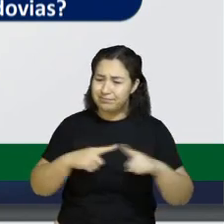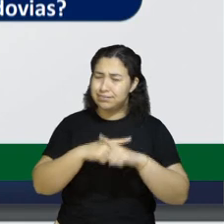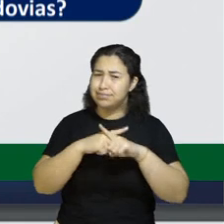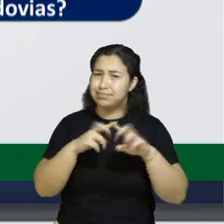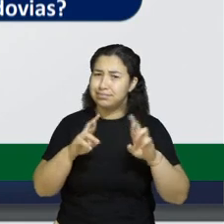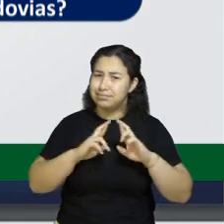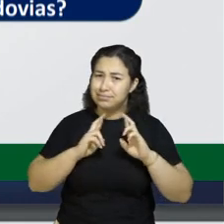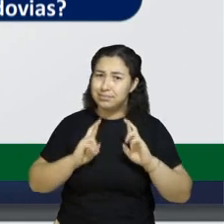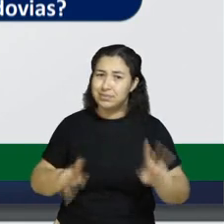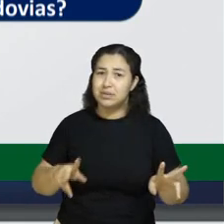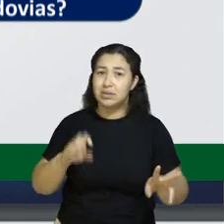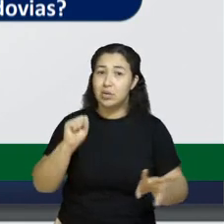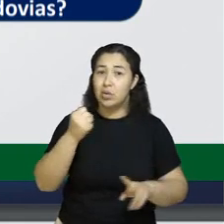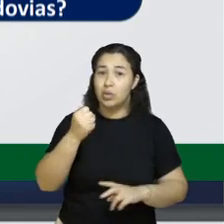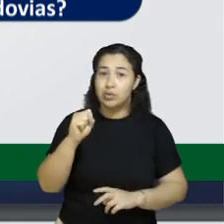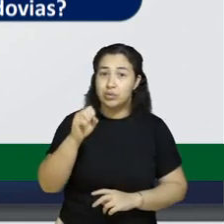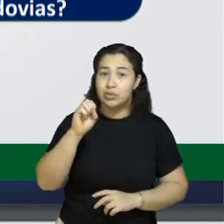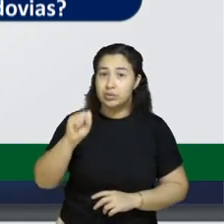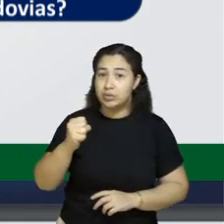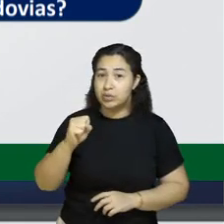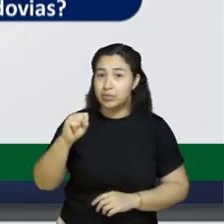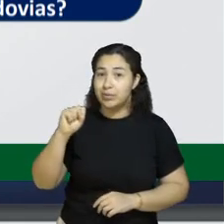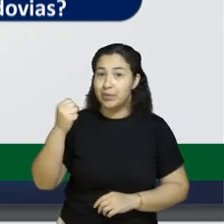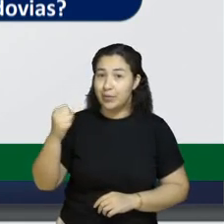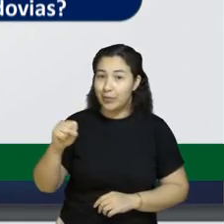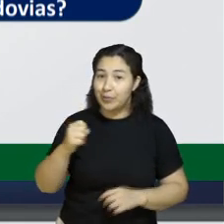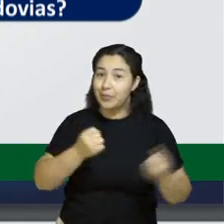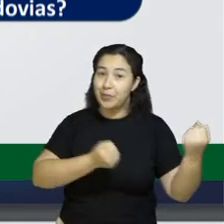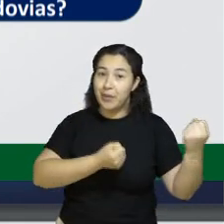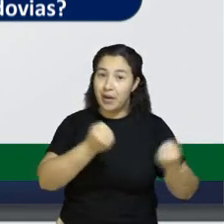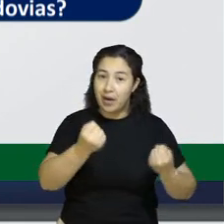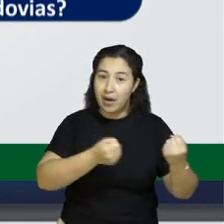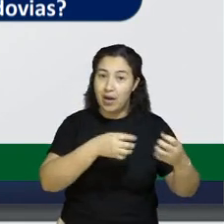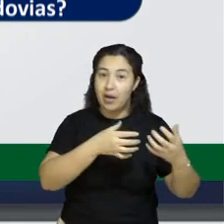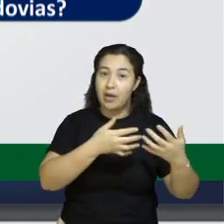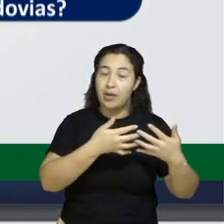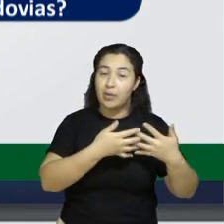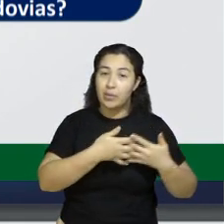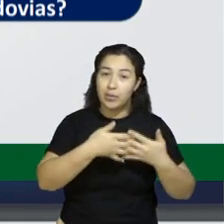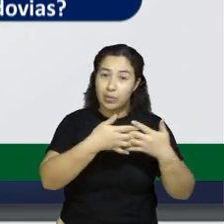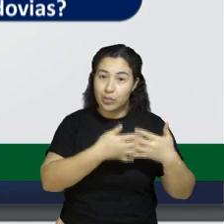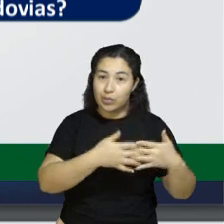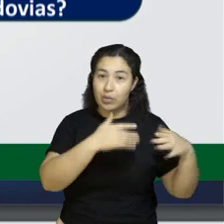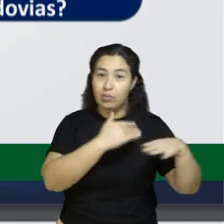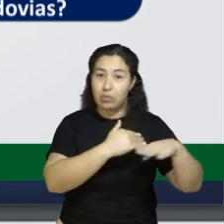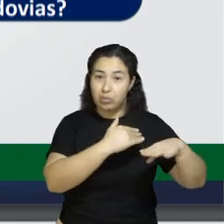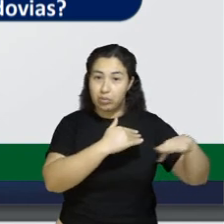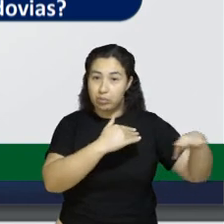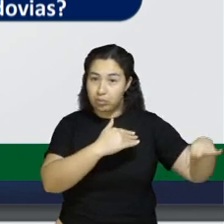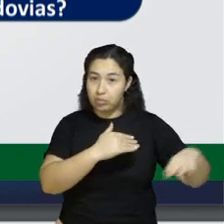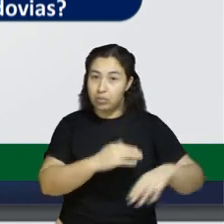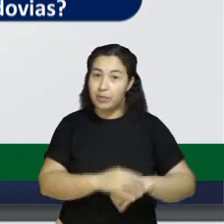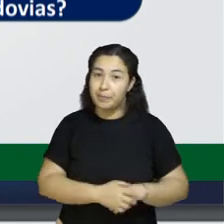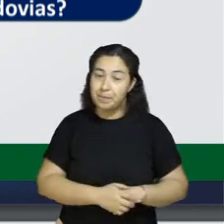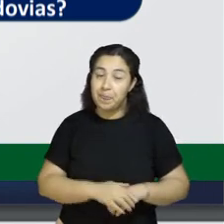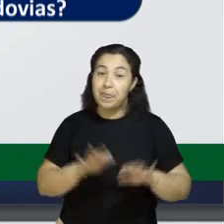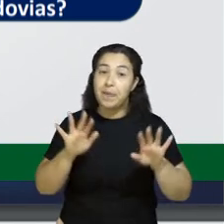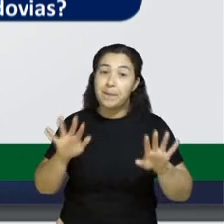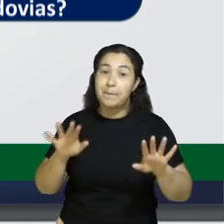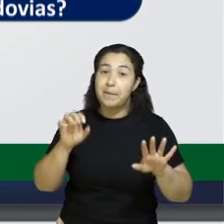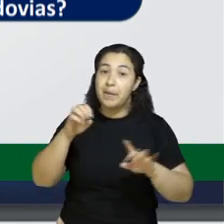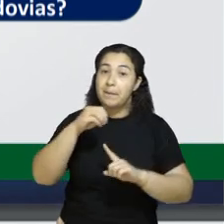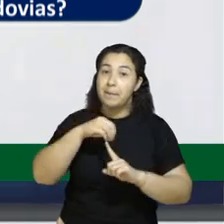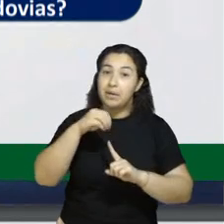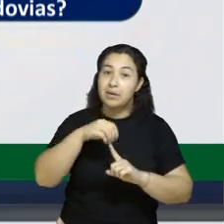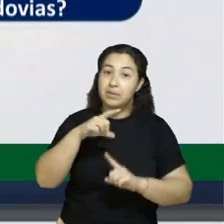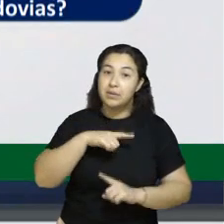tem 888 veículos para cada quilômetro pavimentado, enquanto o Paraná tem